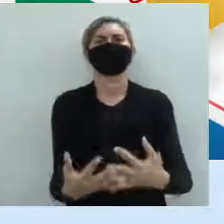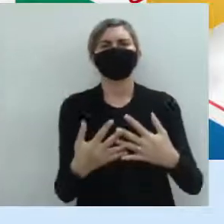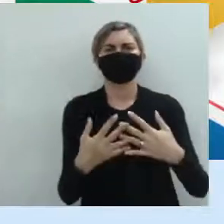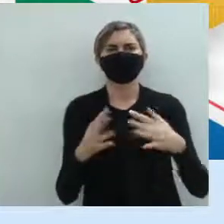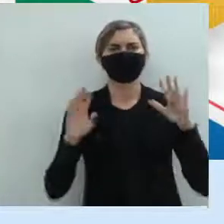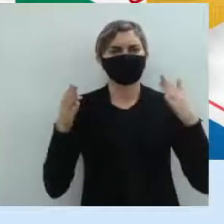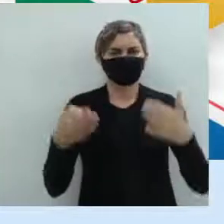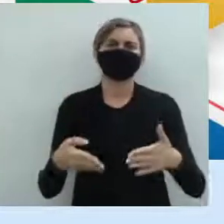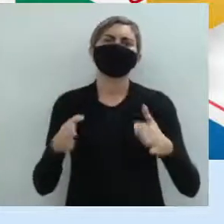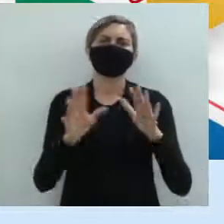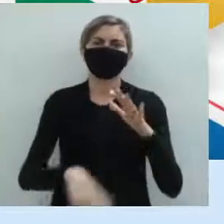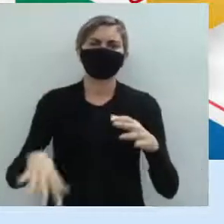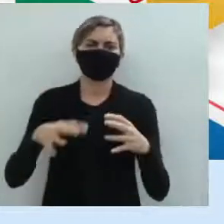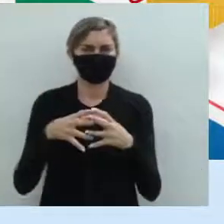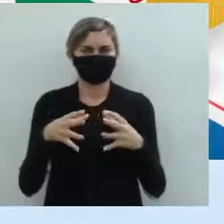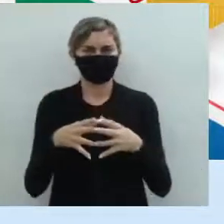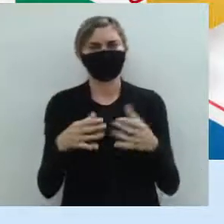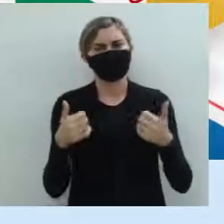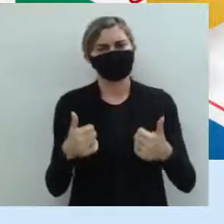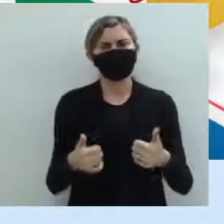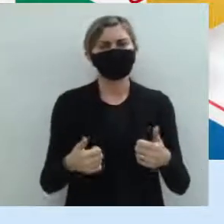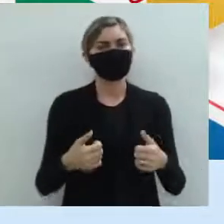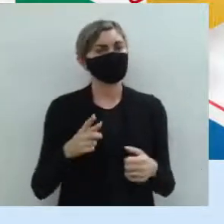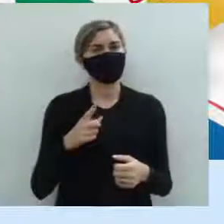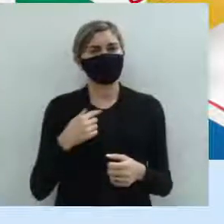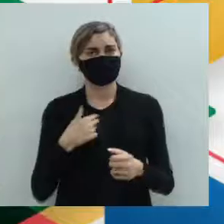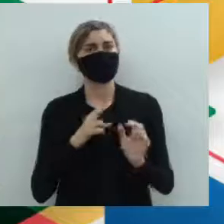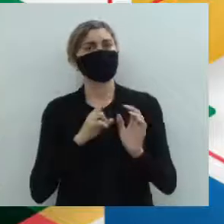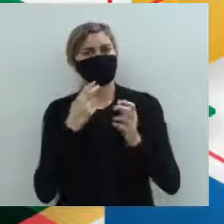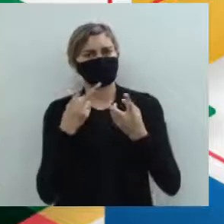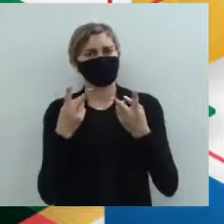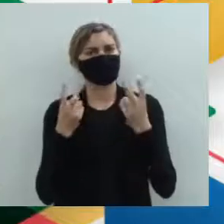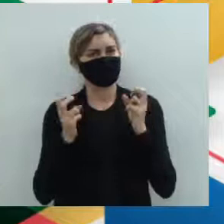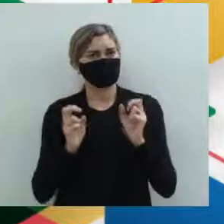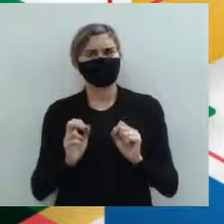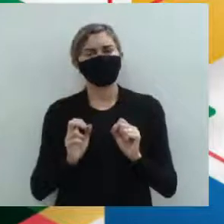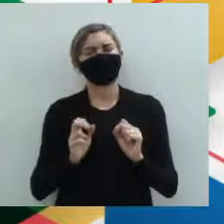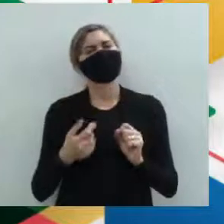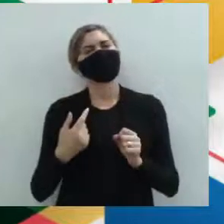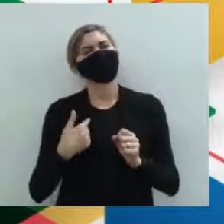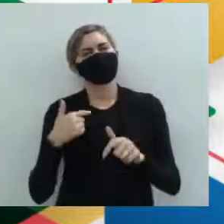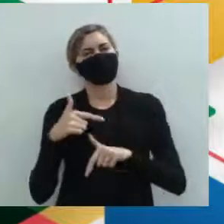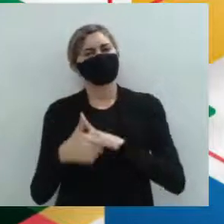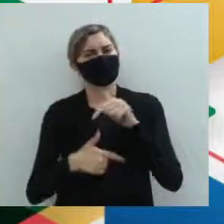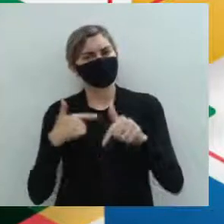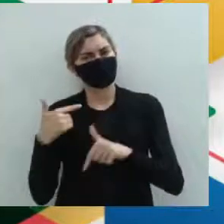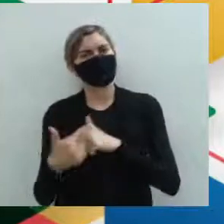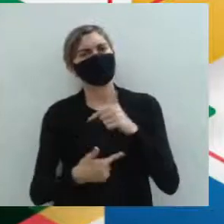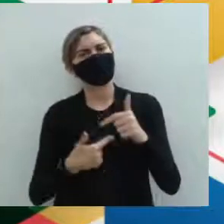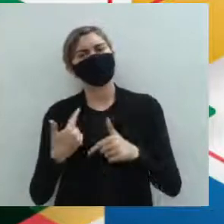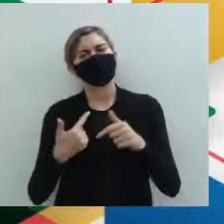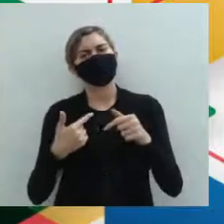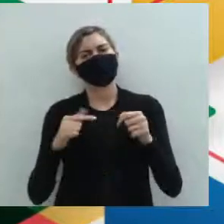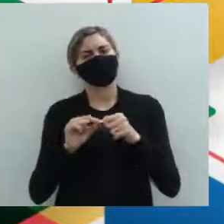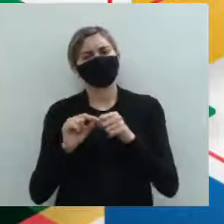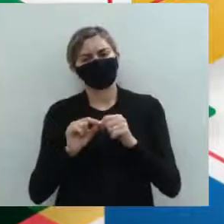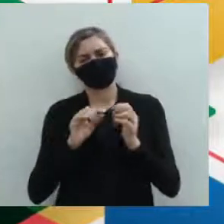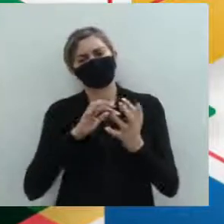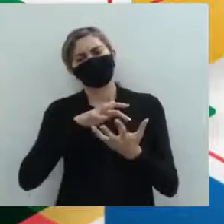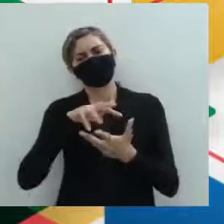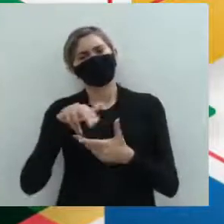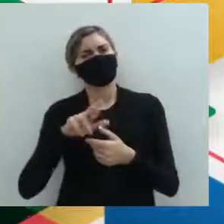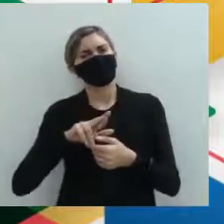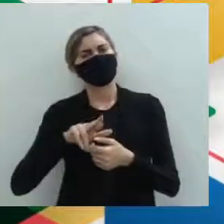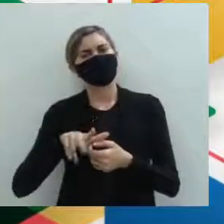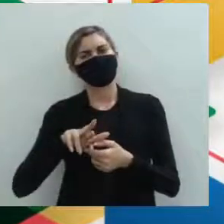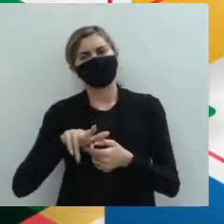para a coletividade, tá certo? Nota-se que o trabalho que constrói esse mundo